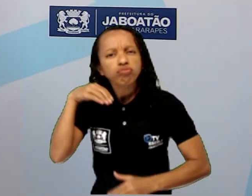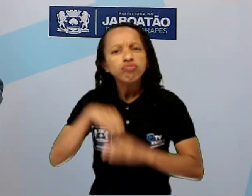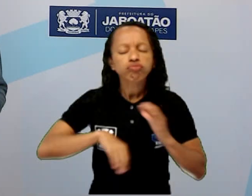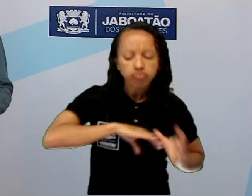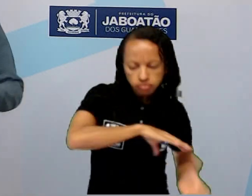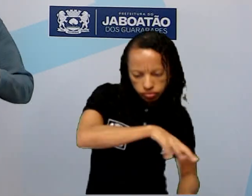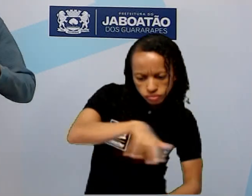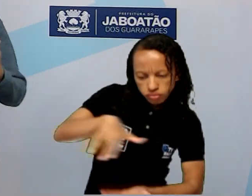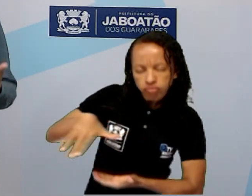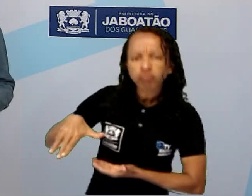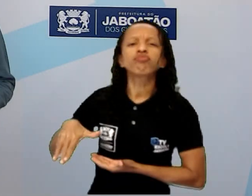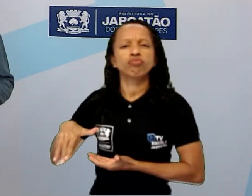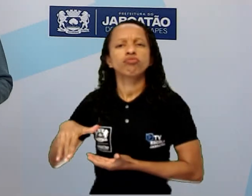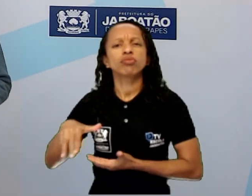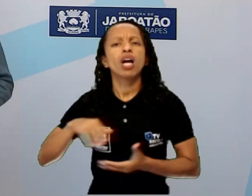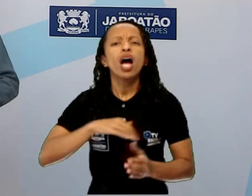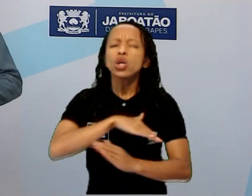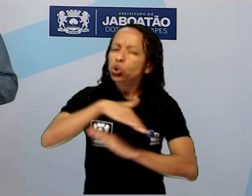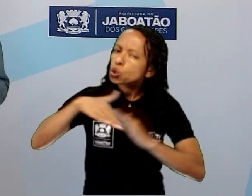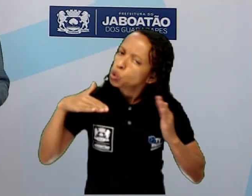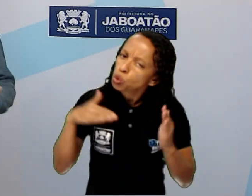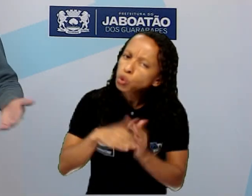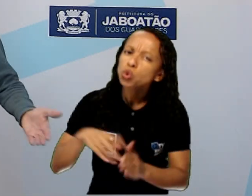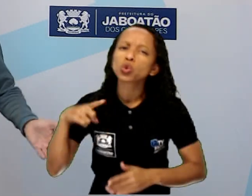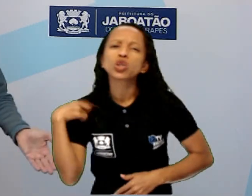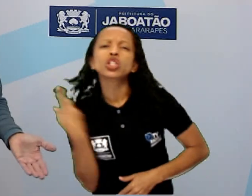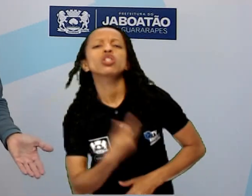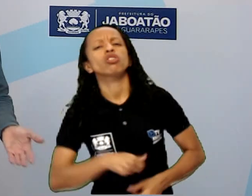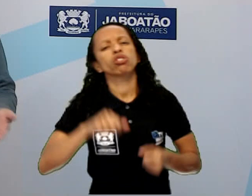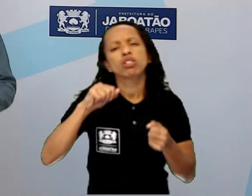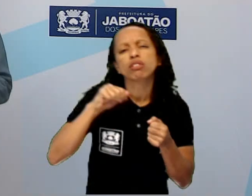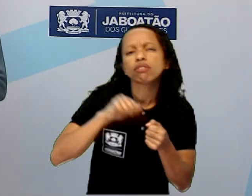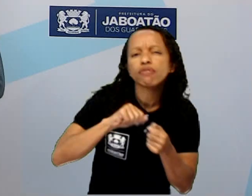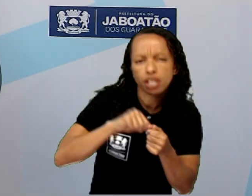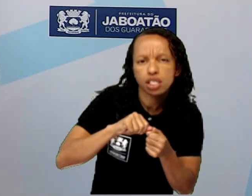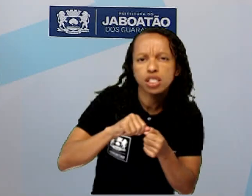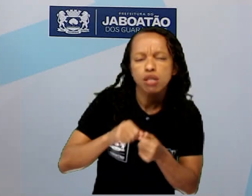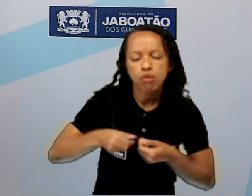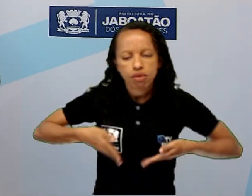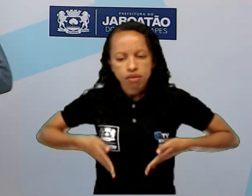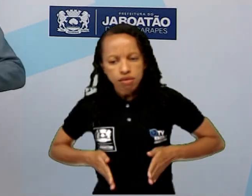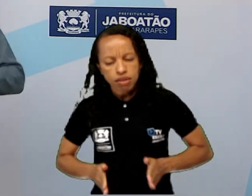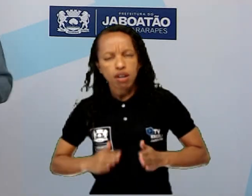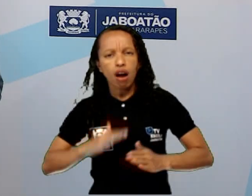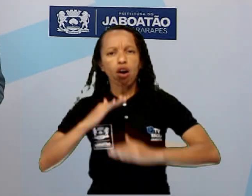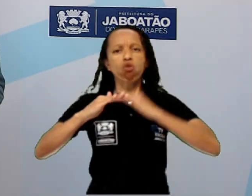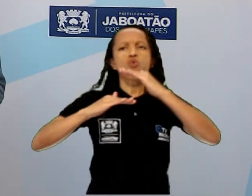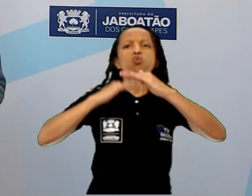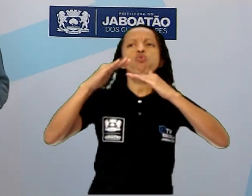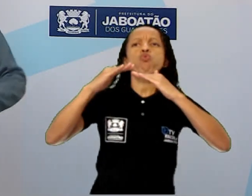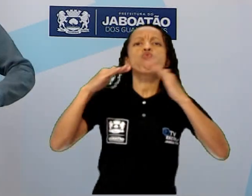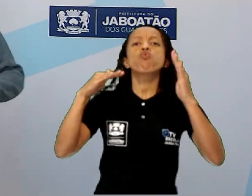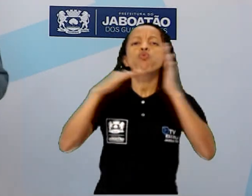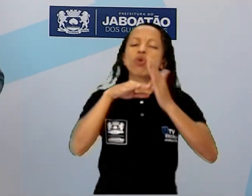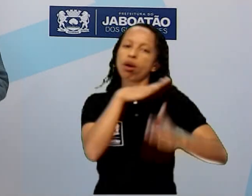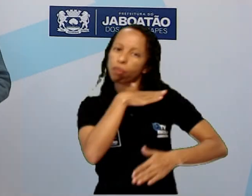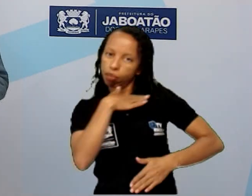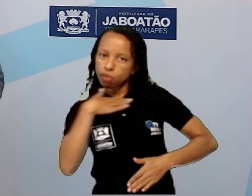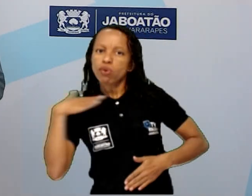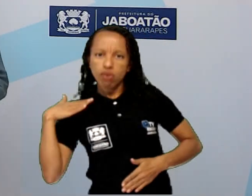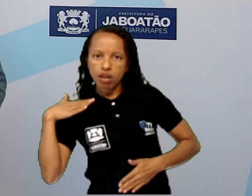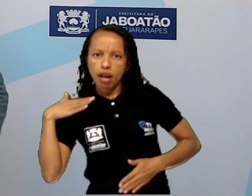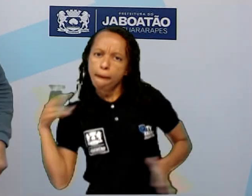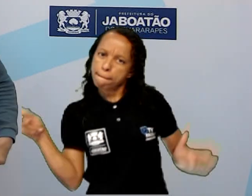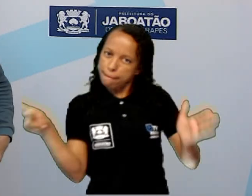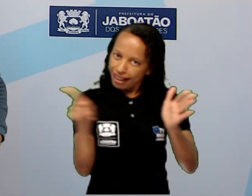gente faz, tudo que a gente vive no nosso dia a dia, desde que a gente nasce até o dia que a gente parte desse plano, faz